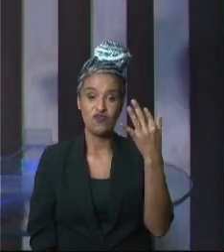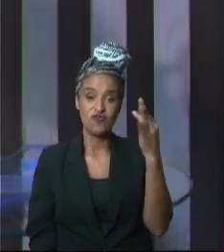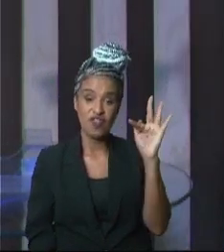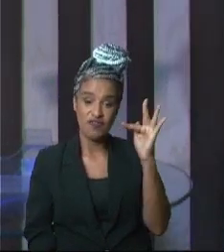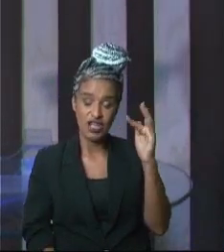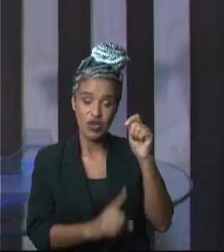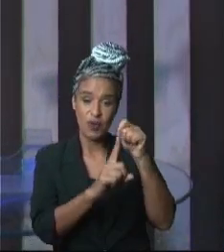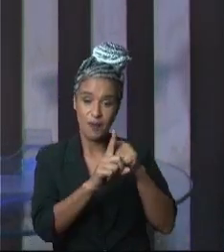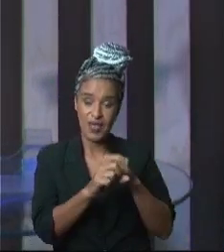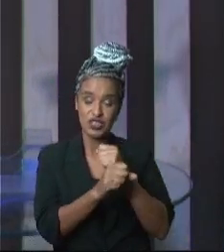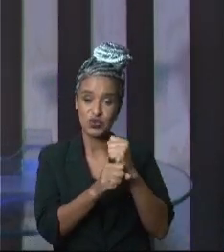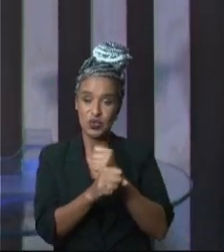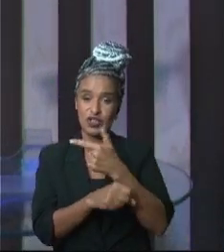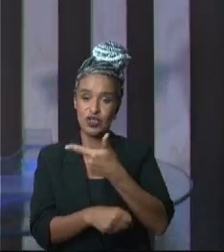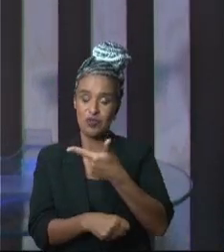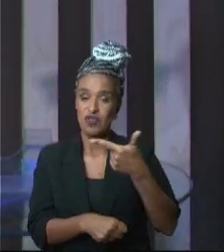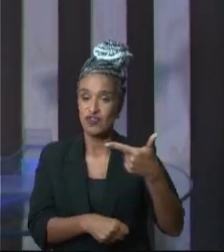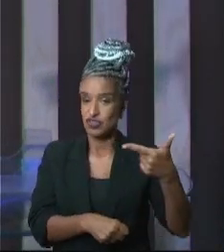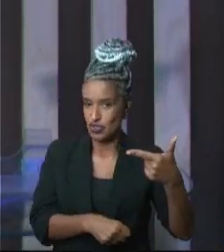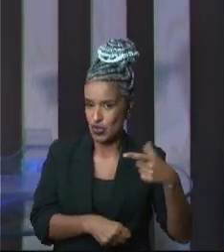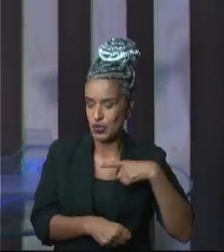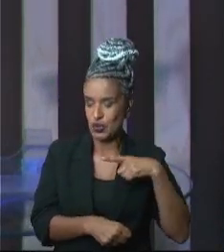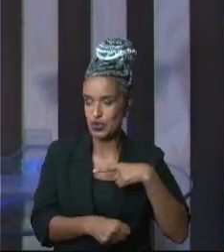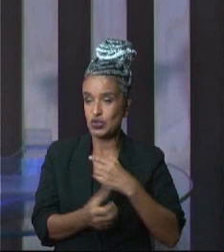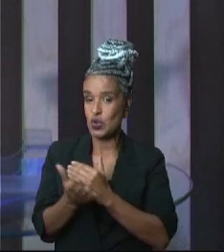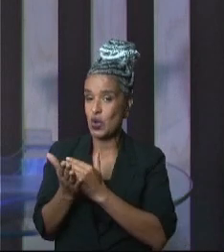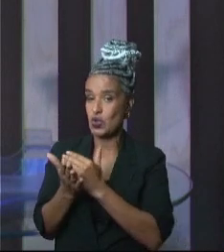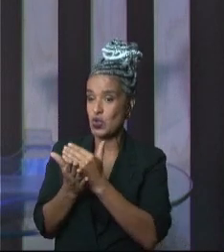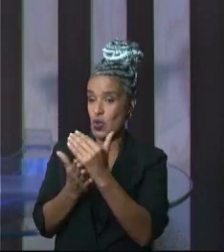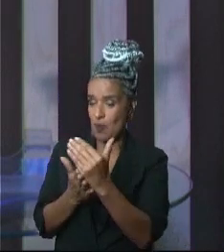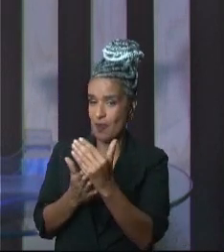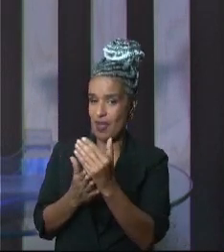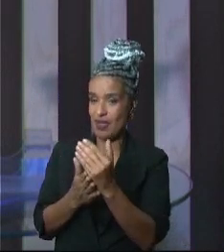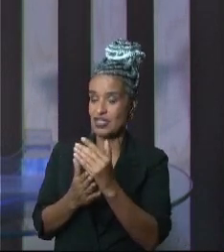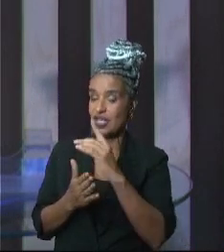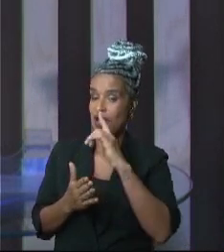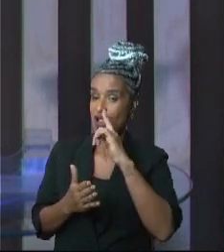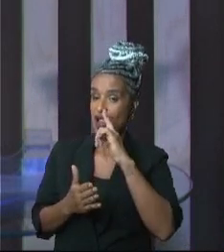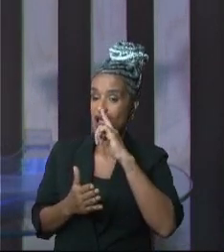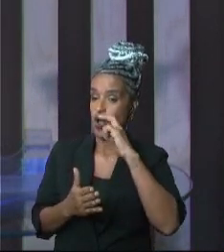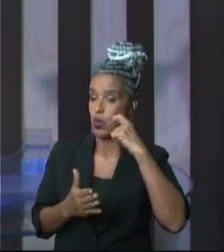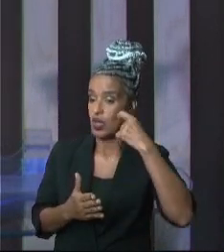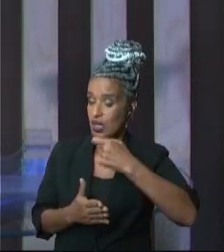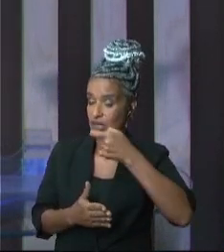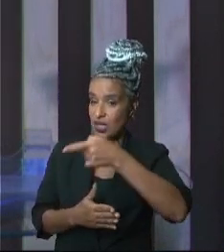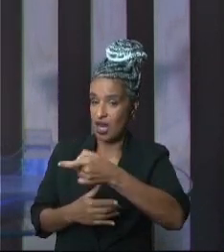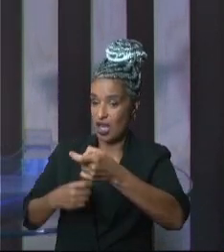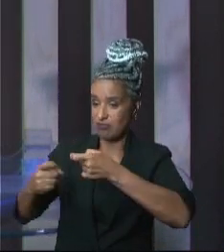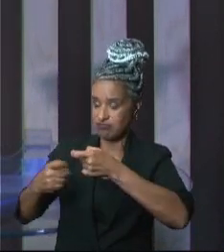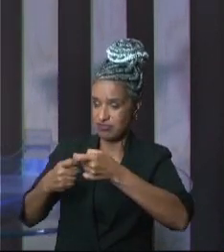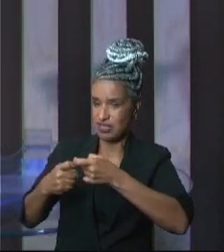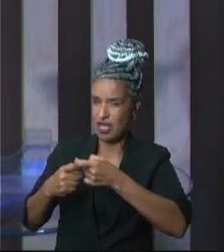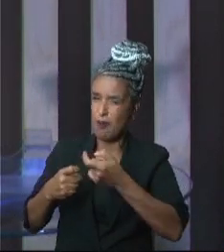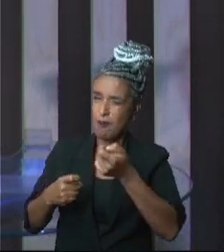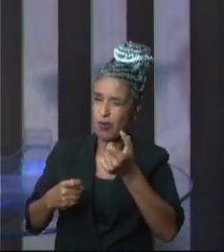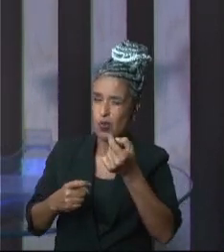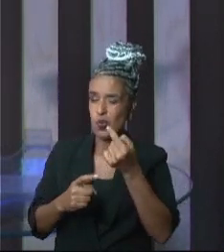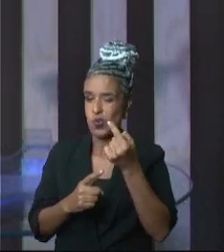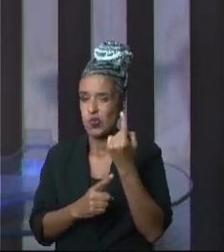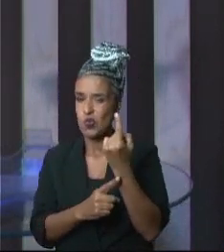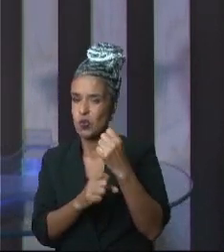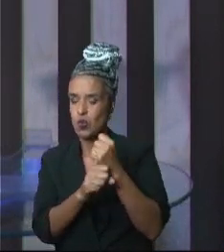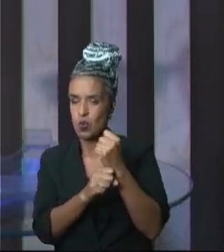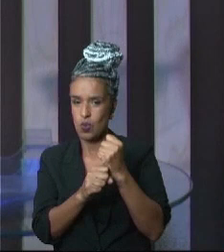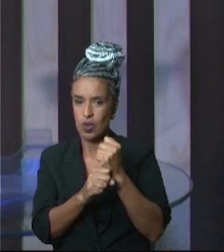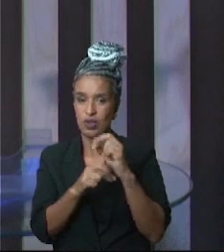2022, início do conflito na Ucrânia, até hoje, pouco mais de um ano, houve